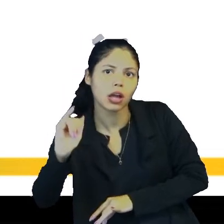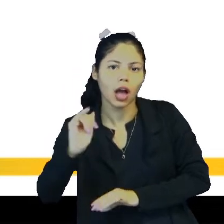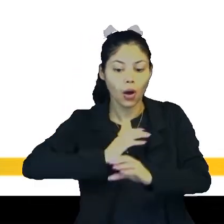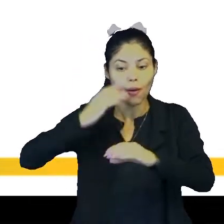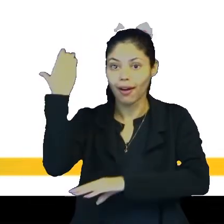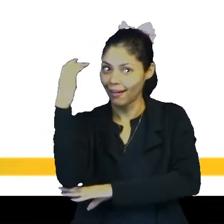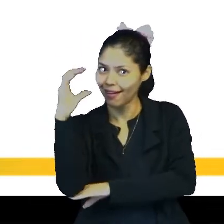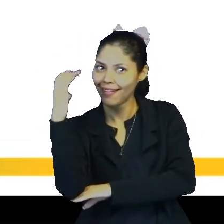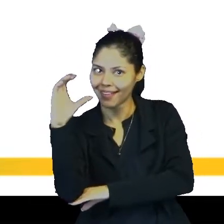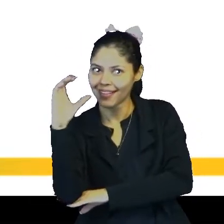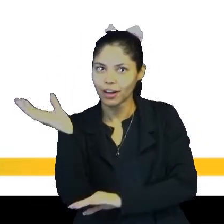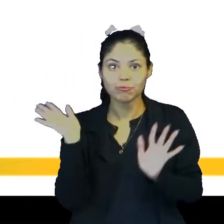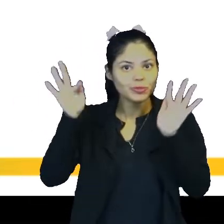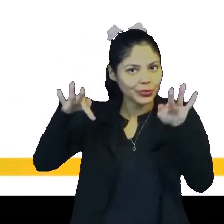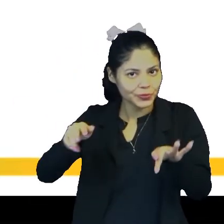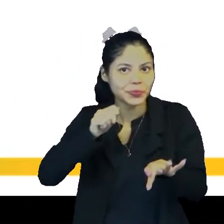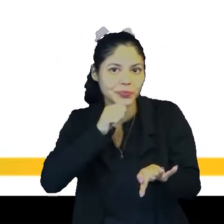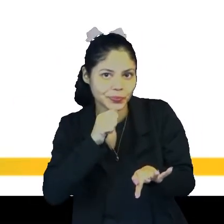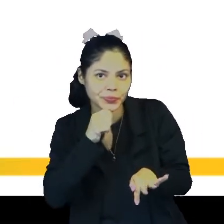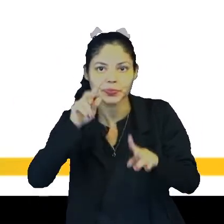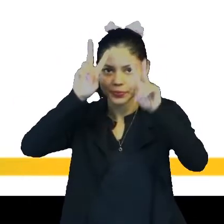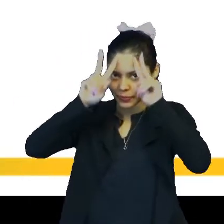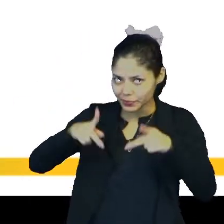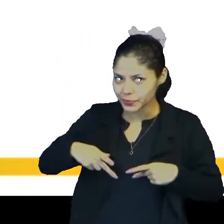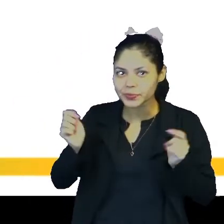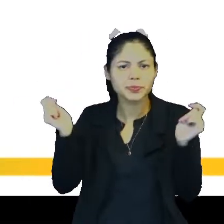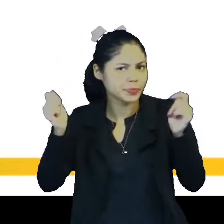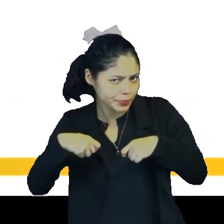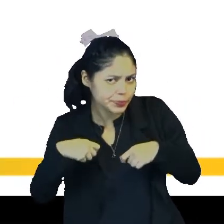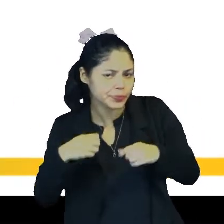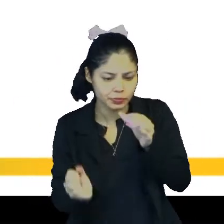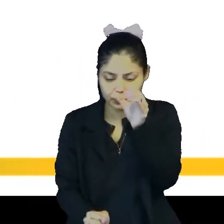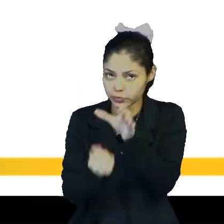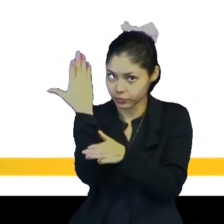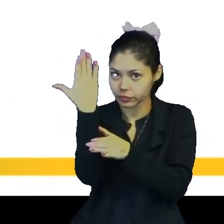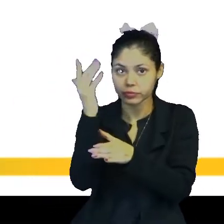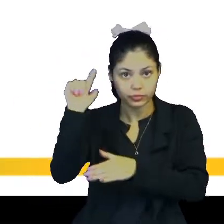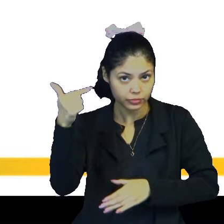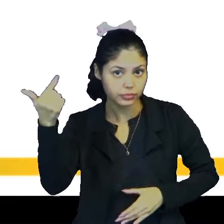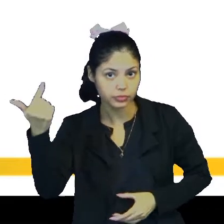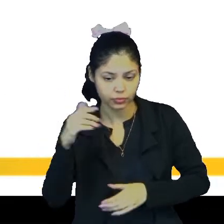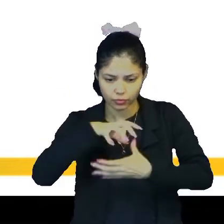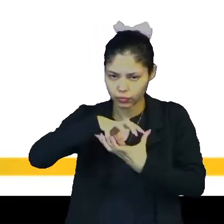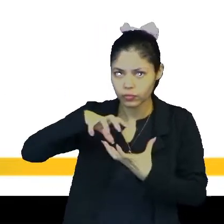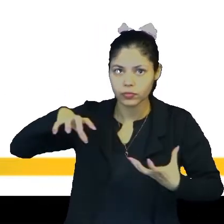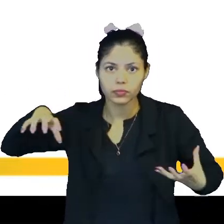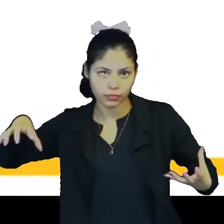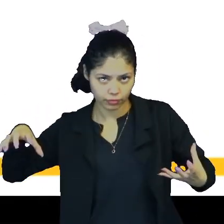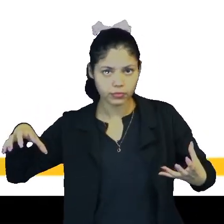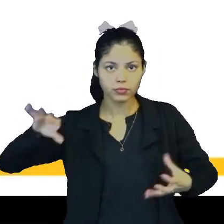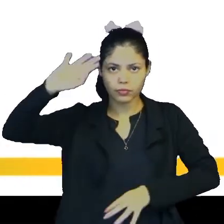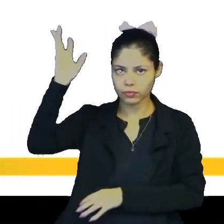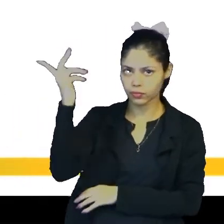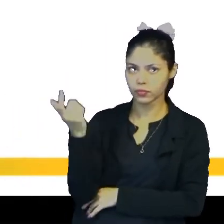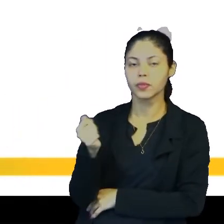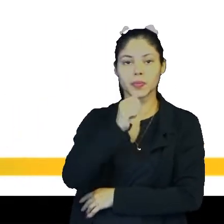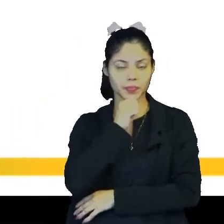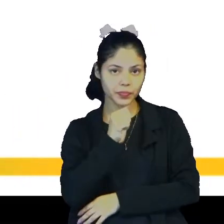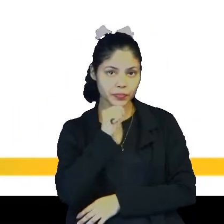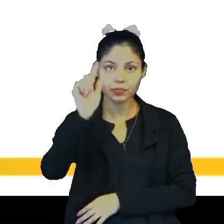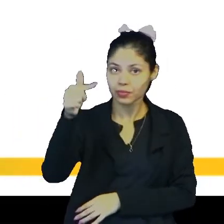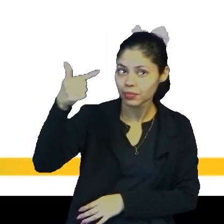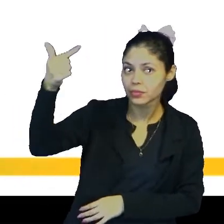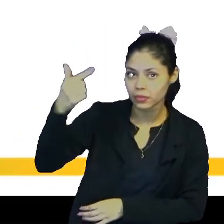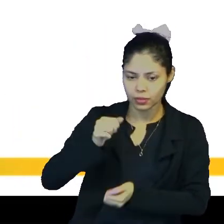aos cientistas a concluir que o ser humano provavelmente surgiu lá nesse continente, na África, e de lá teria